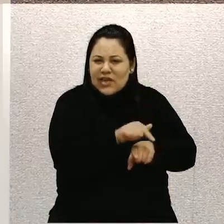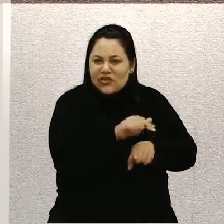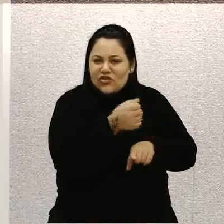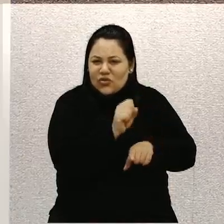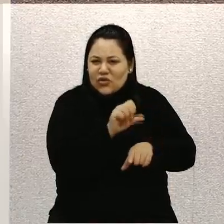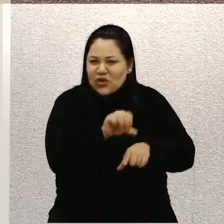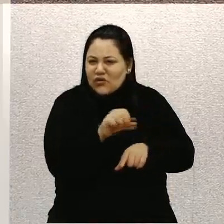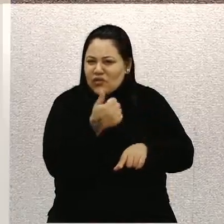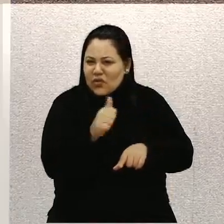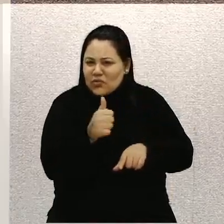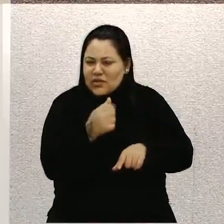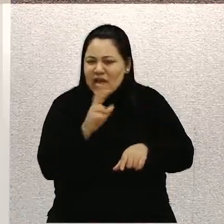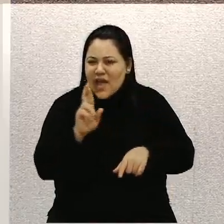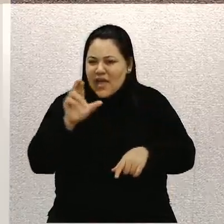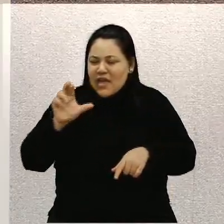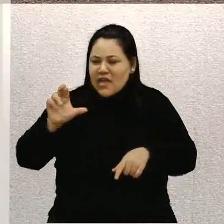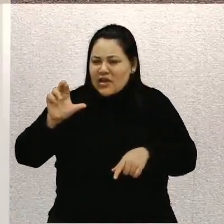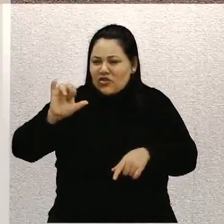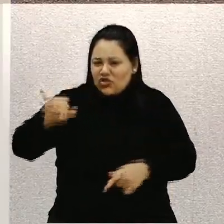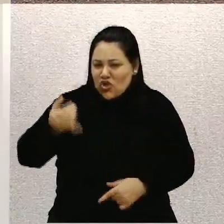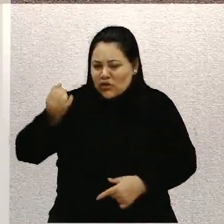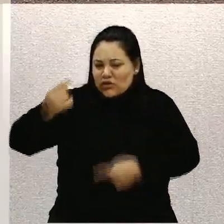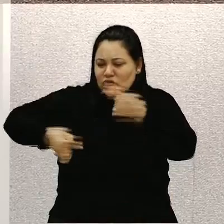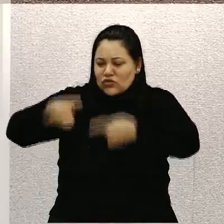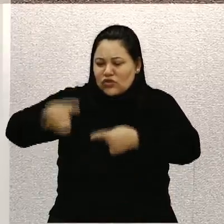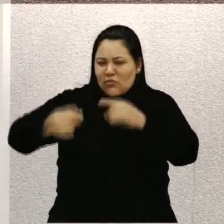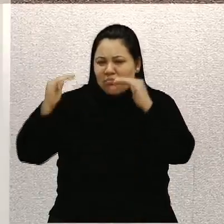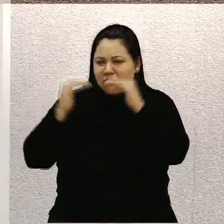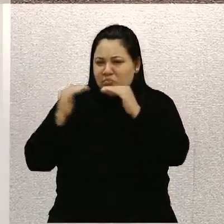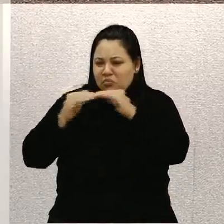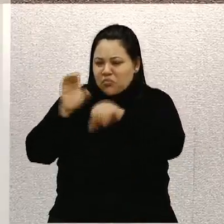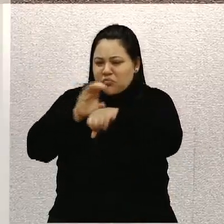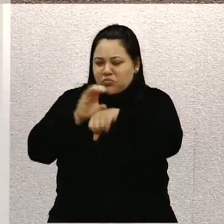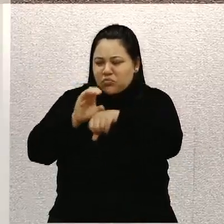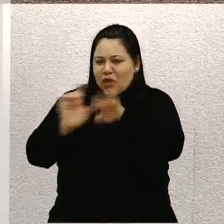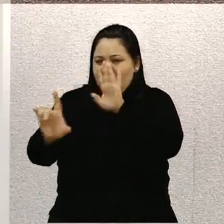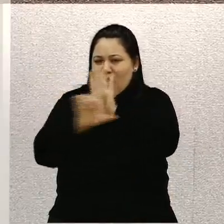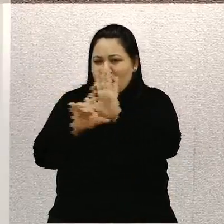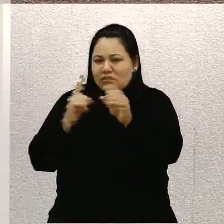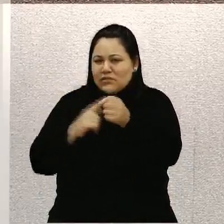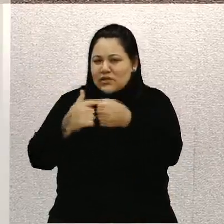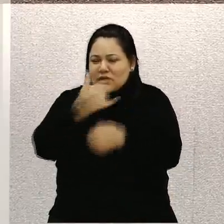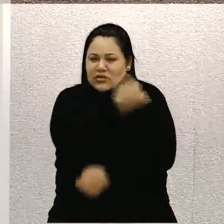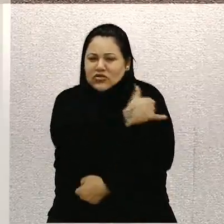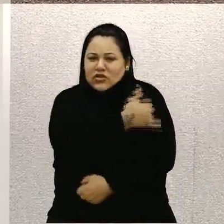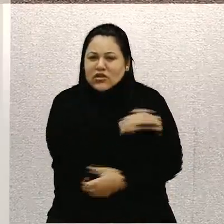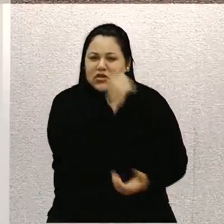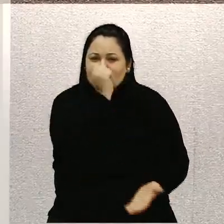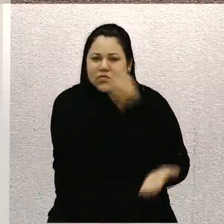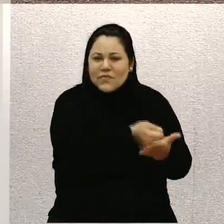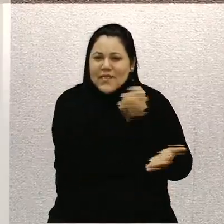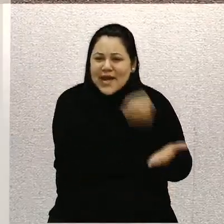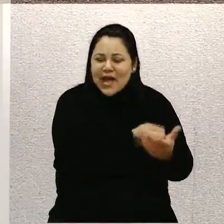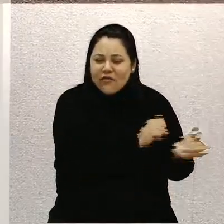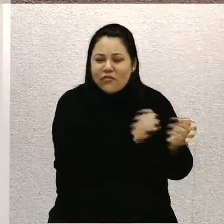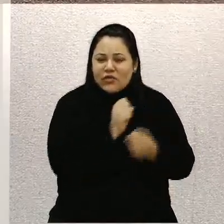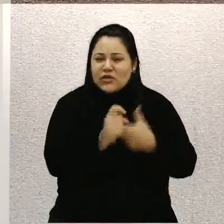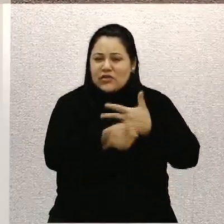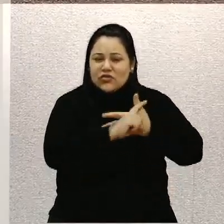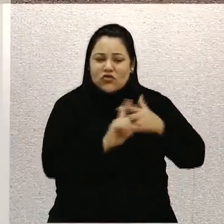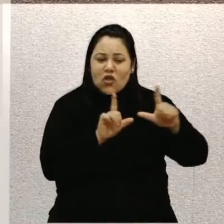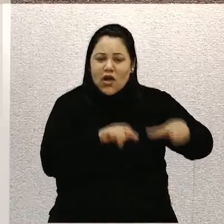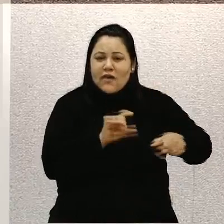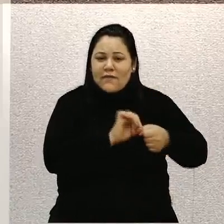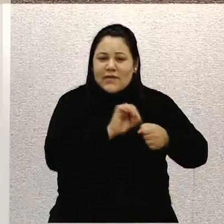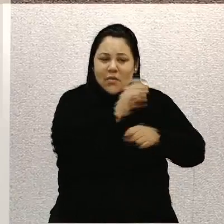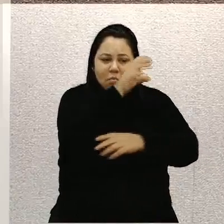878911/RJ, onde discutia-se a constitucionalidade da lei da cidade do Rio de Janeiro, em que obrigava o Poder Executivo local a instalar câmeras